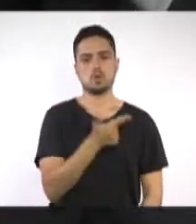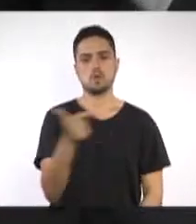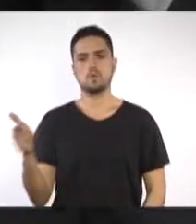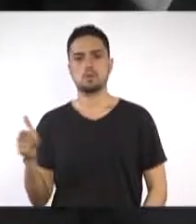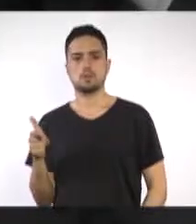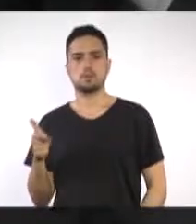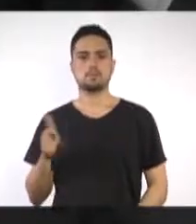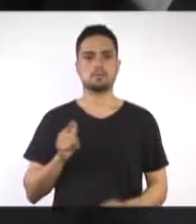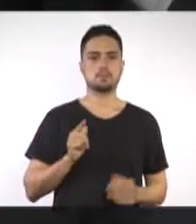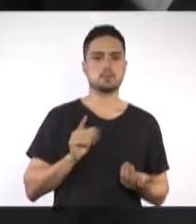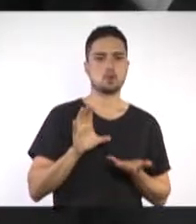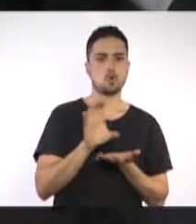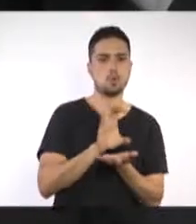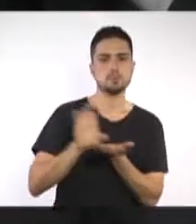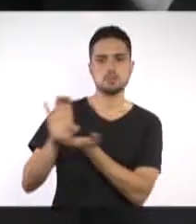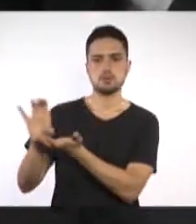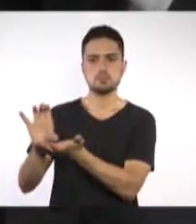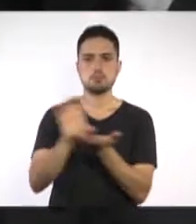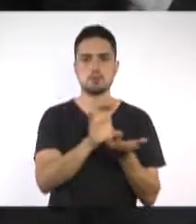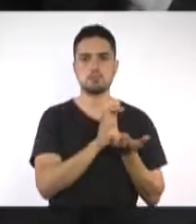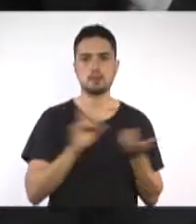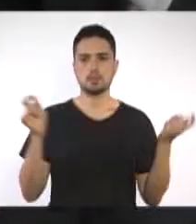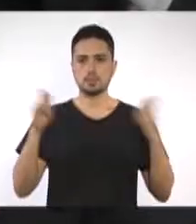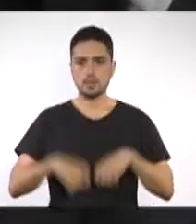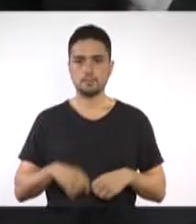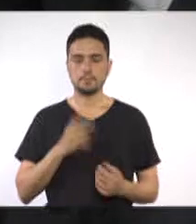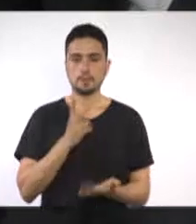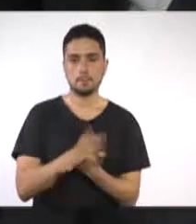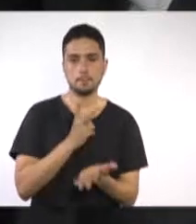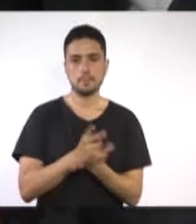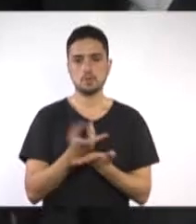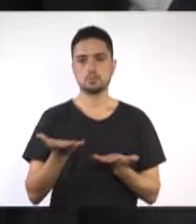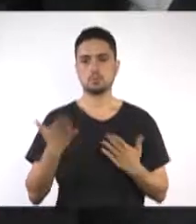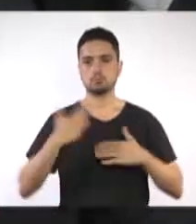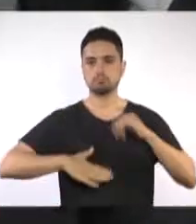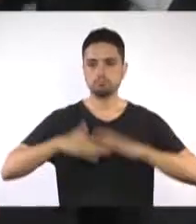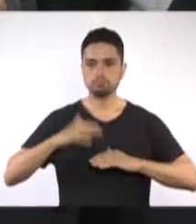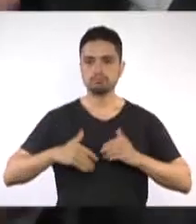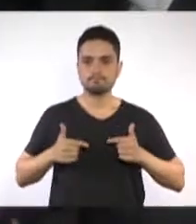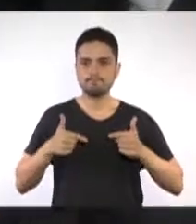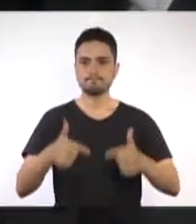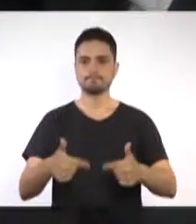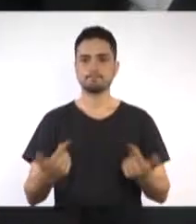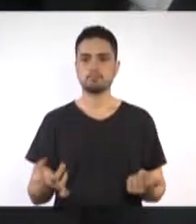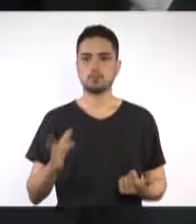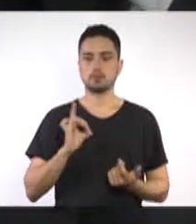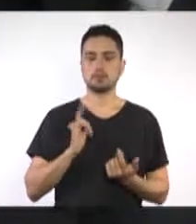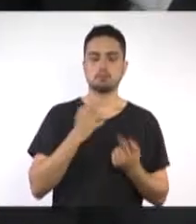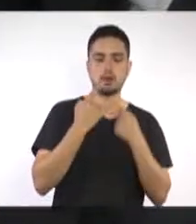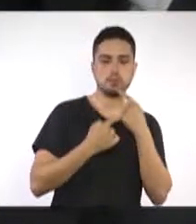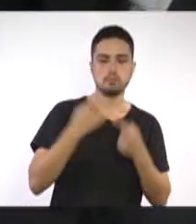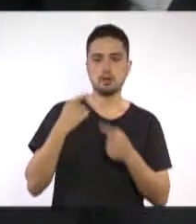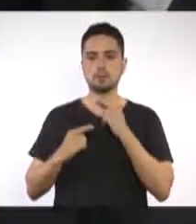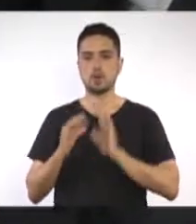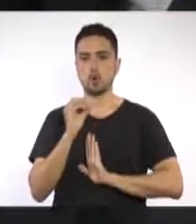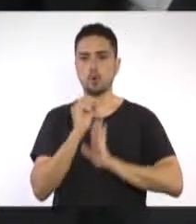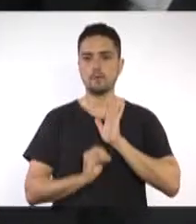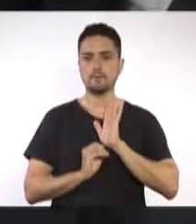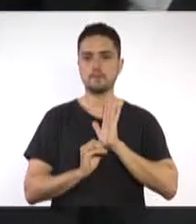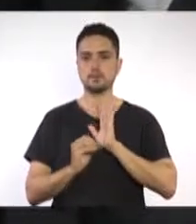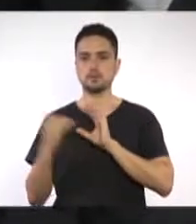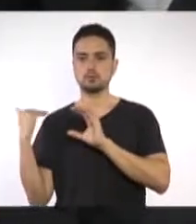relacionadas a outros fatos adotarem o mesmo procedimento de deliberarem, encaminharem ofício sobre matérias que não são